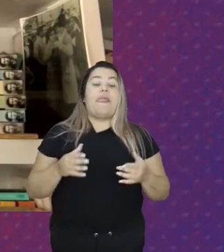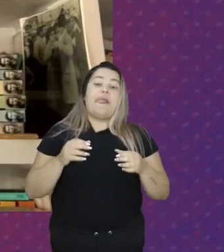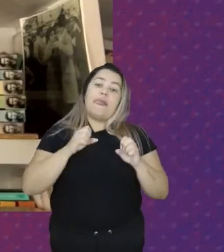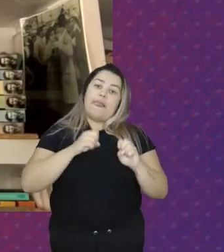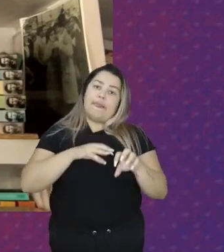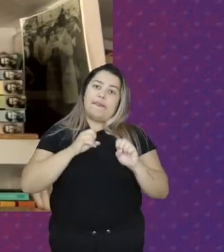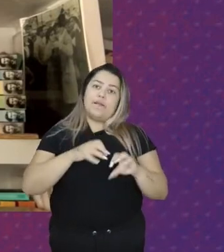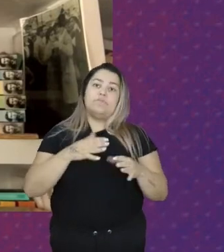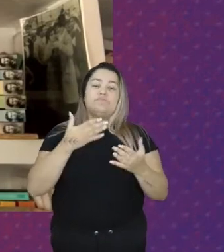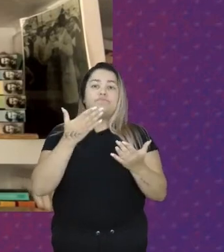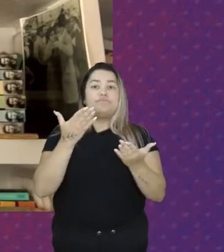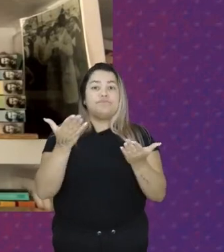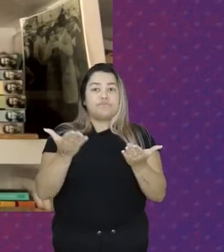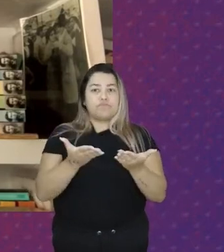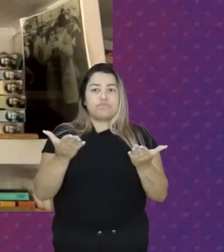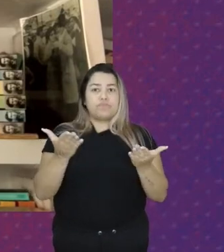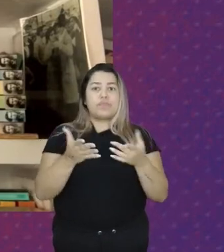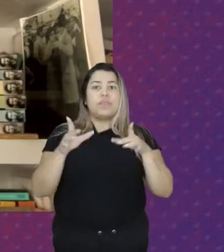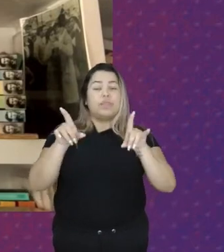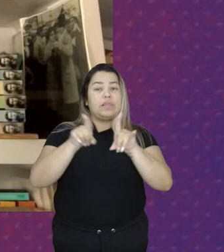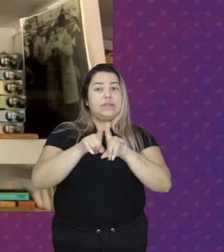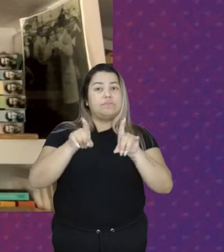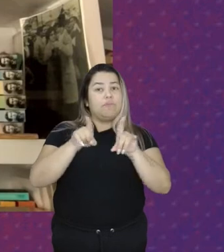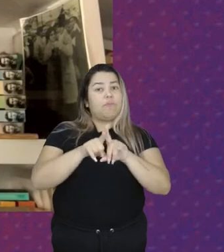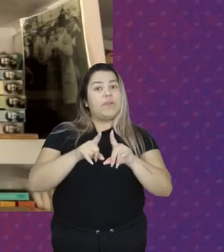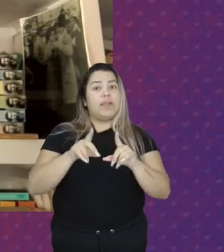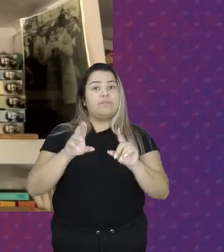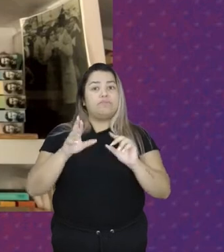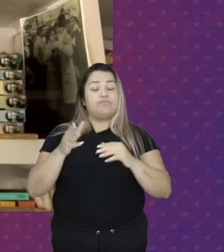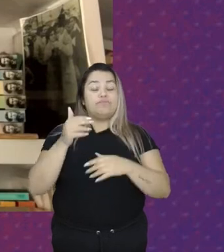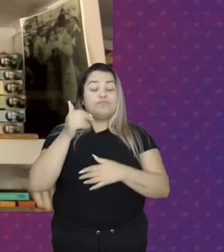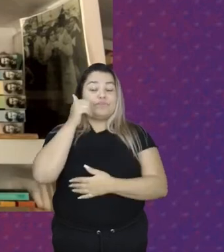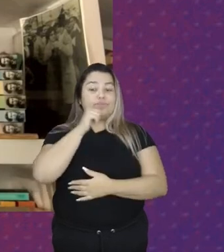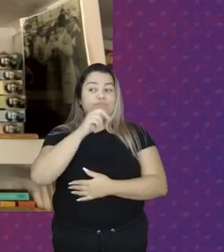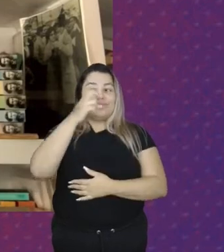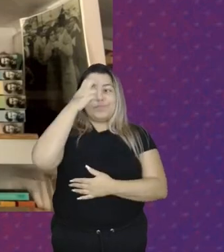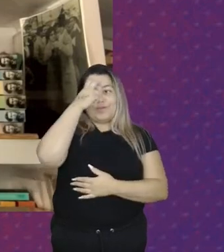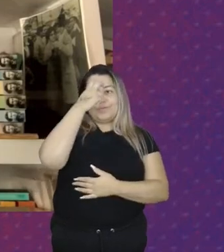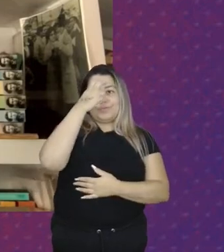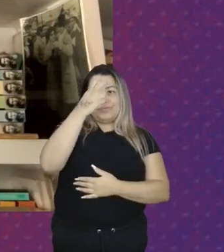hoje é sobre a relação entre as mulheres e a cultura.